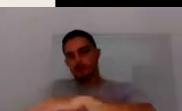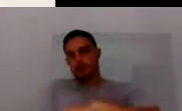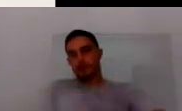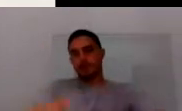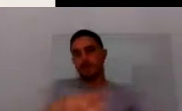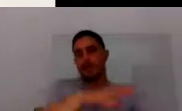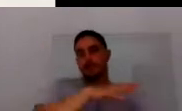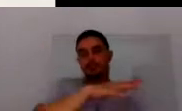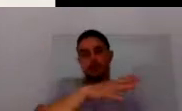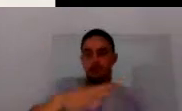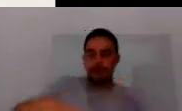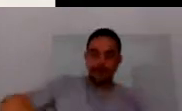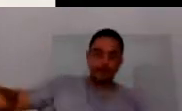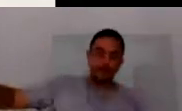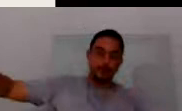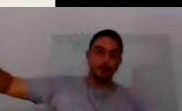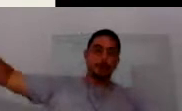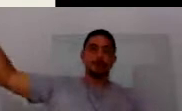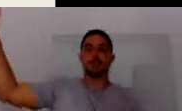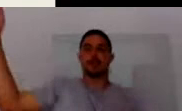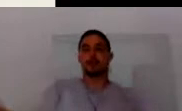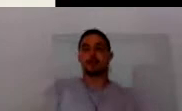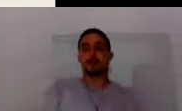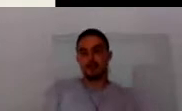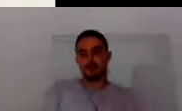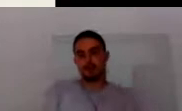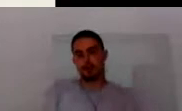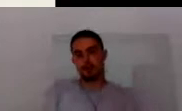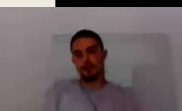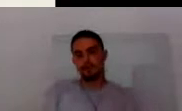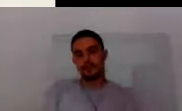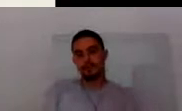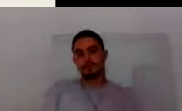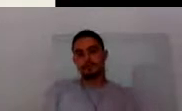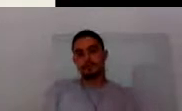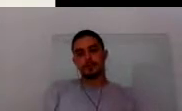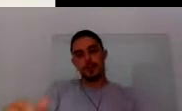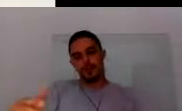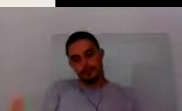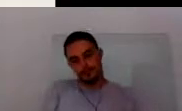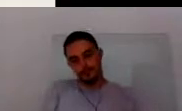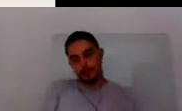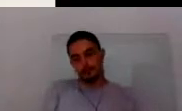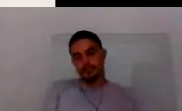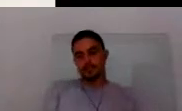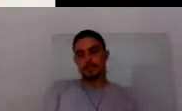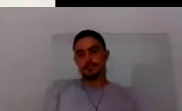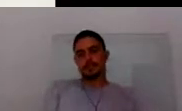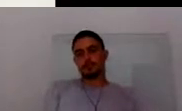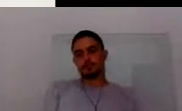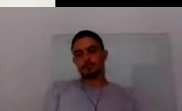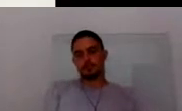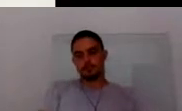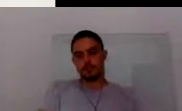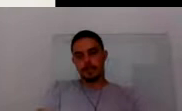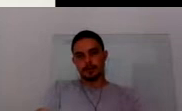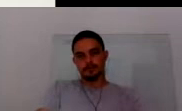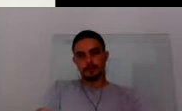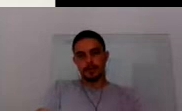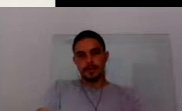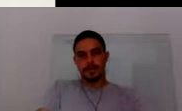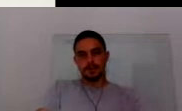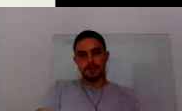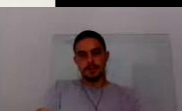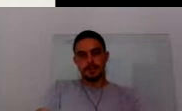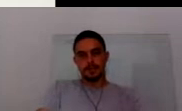escoando superficialmente, ela não tem nenhuma barreira para impedir que ela escoe, e vai acontecer o quê? Vai jogar todo esse sedimento no curso